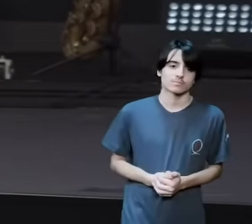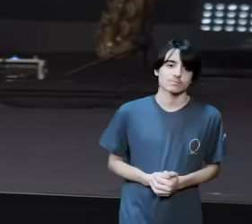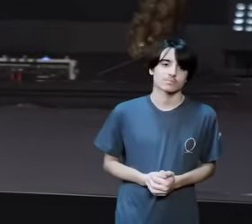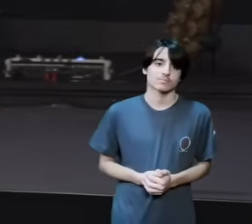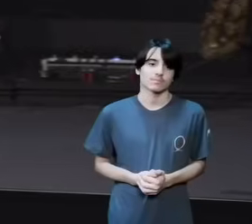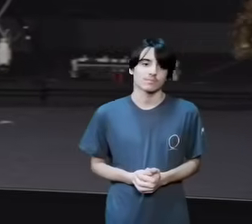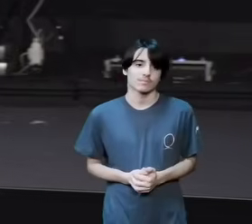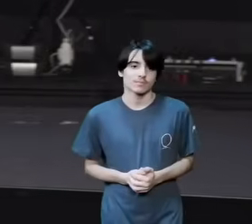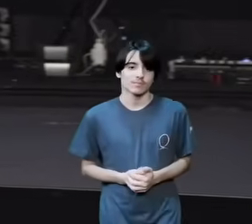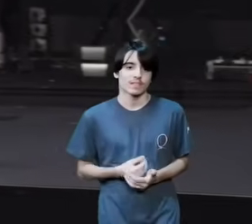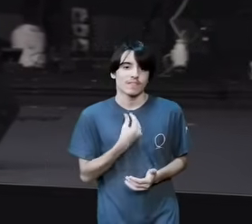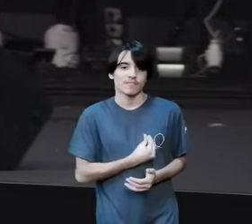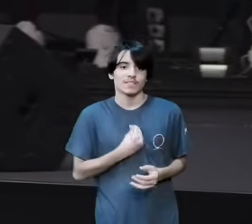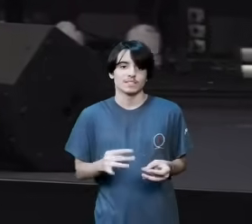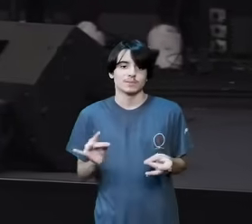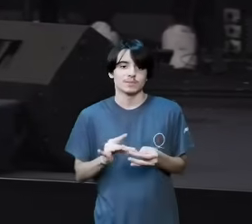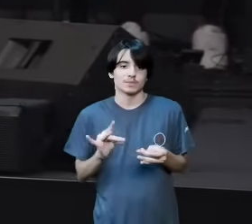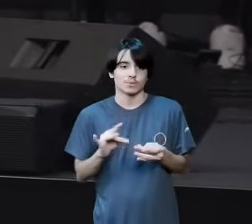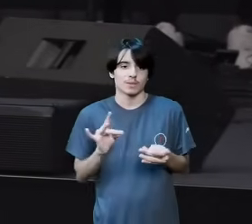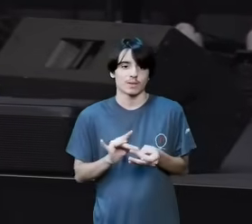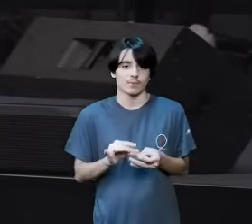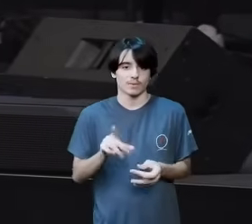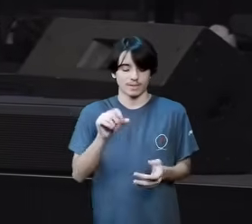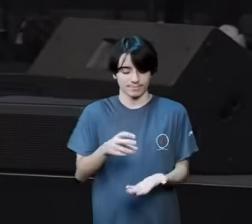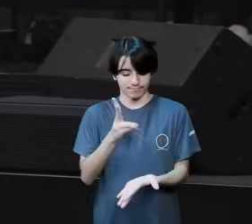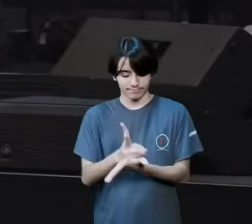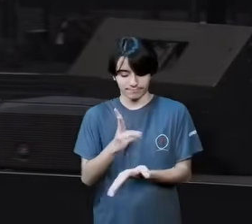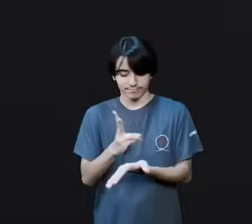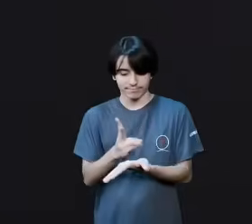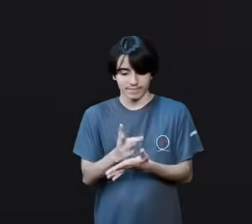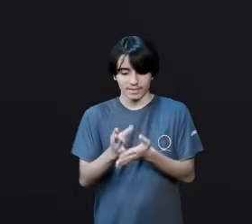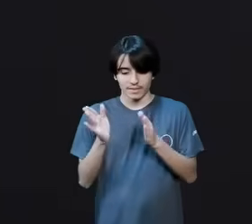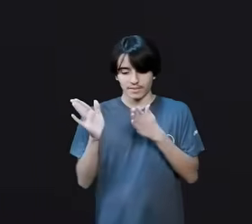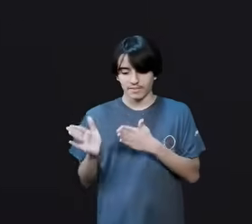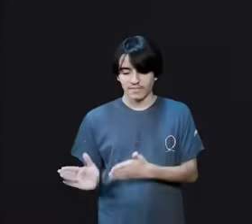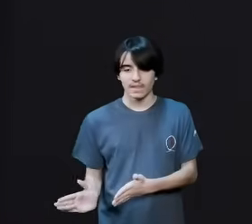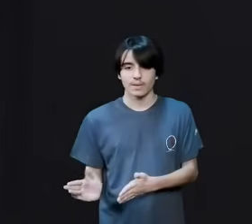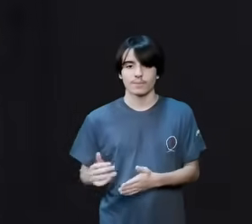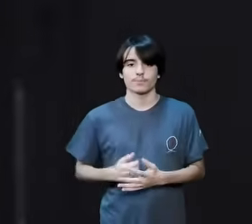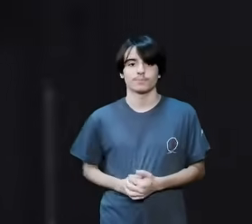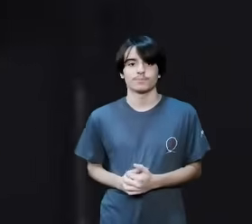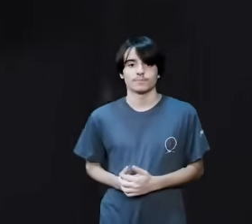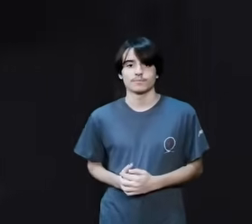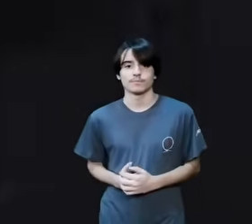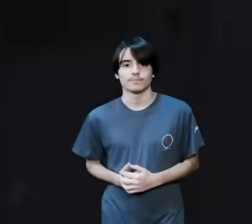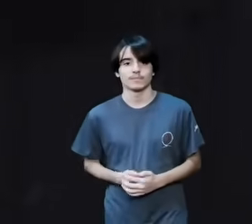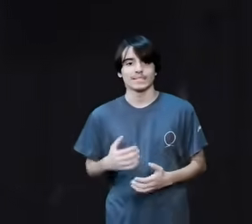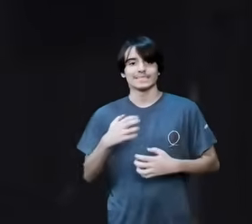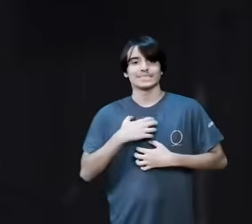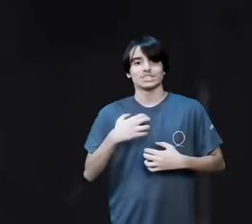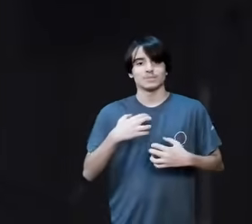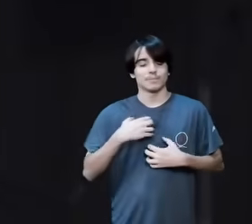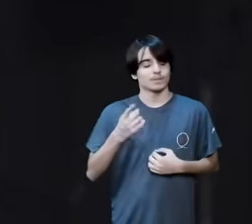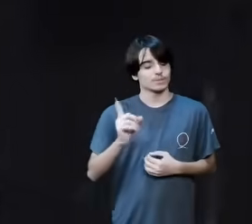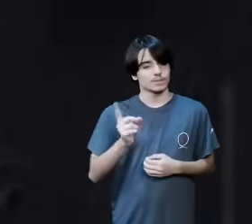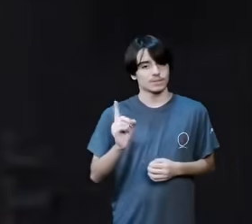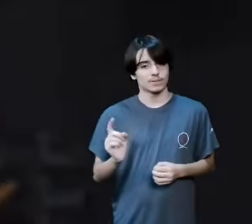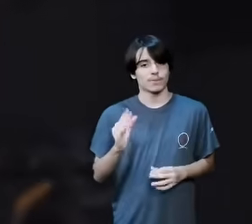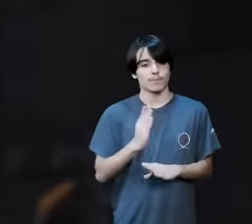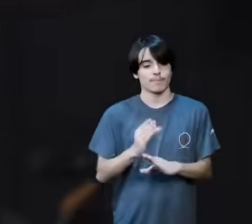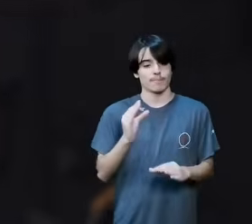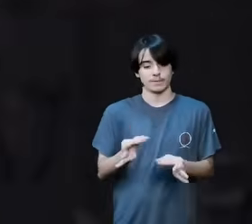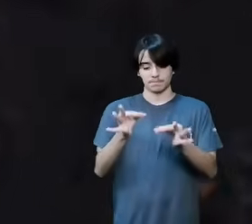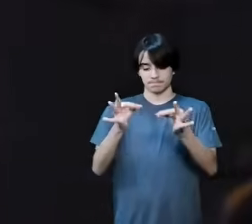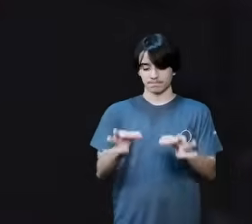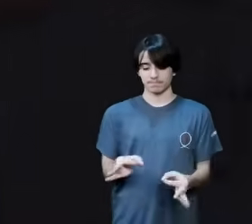vida espiritual se conquista com devoção, ok? E devoção não se conquista com sentimento, se conquista com disciplina. Eu